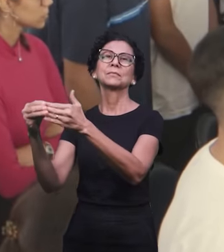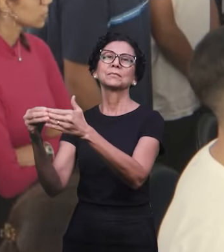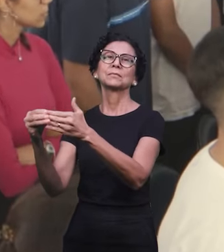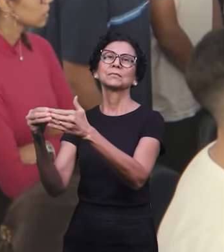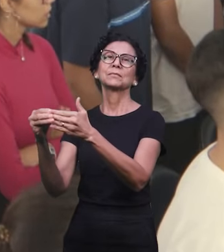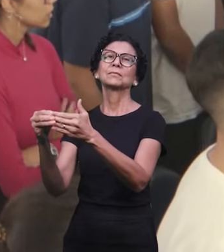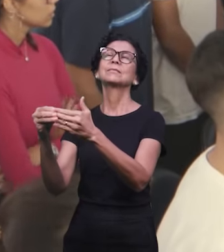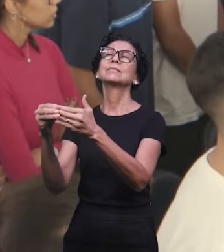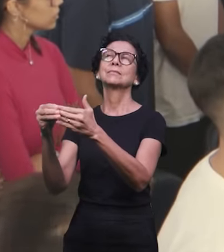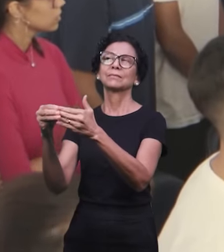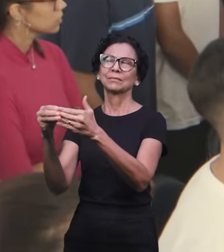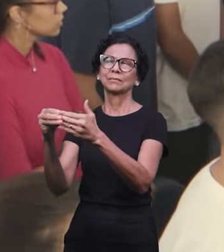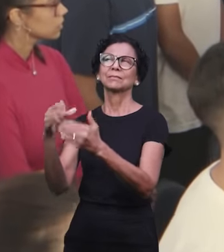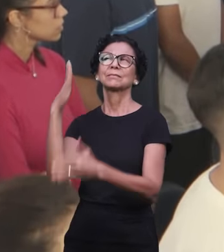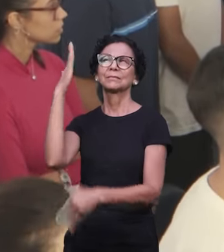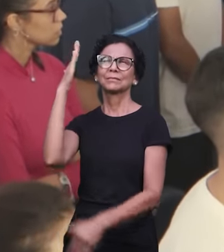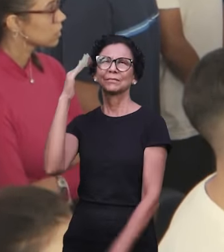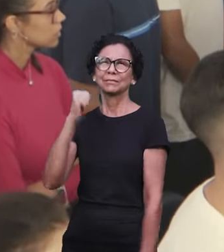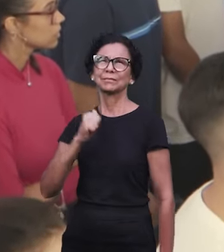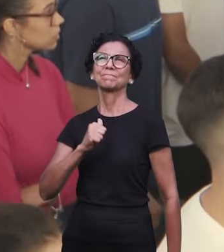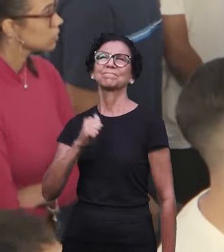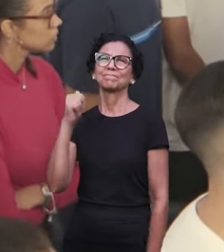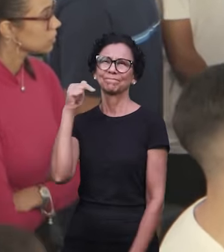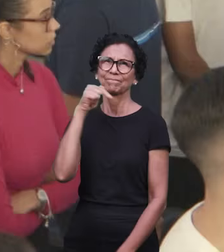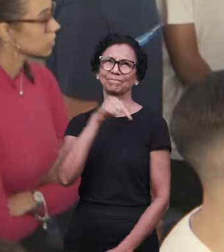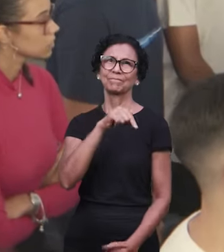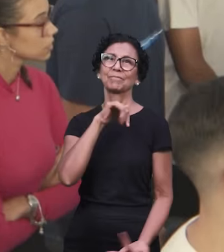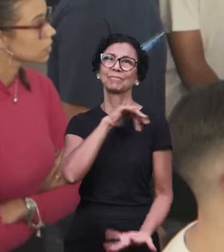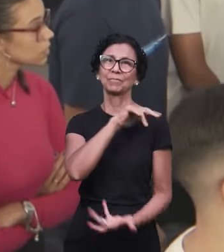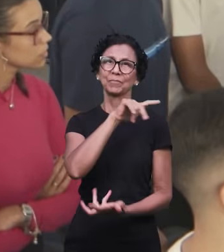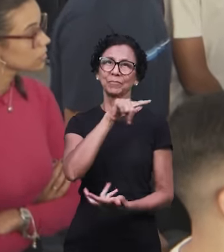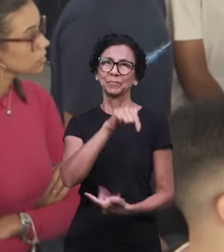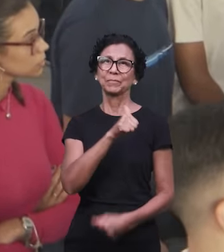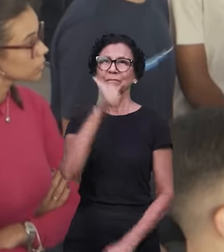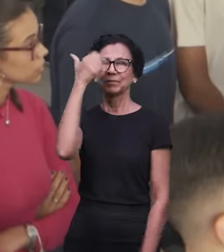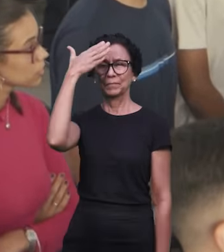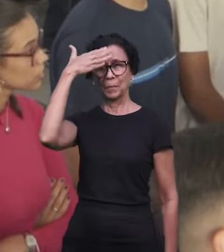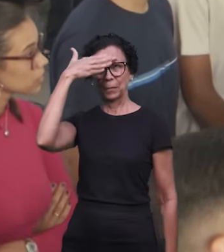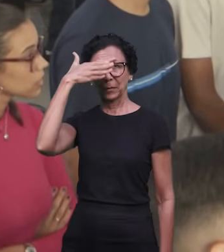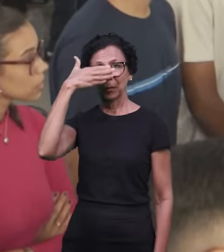É certo que